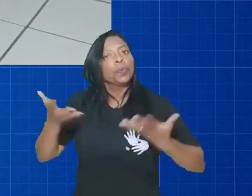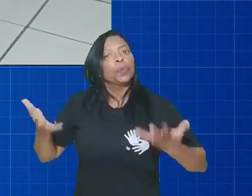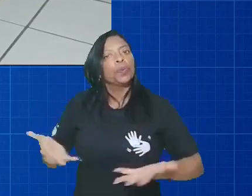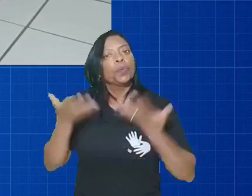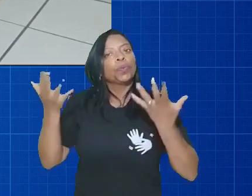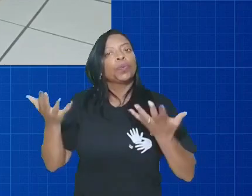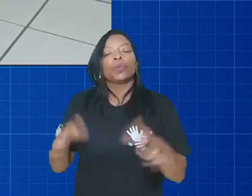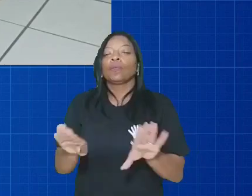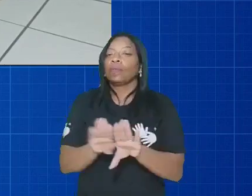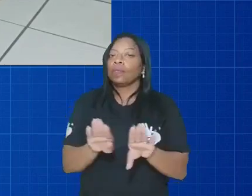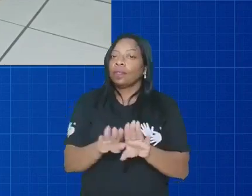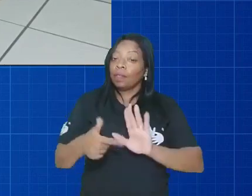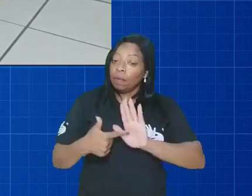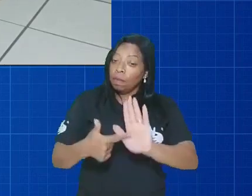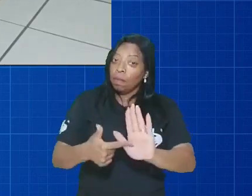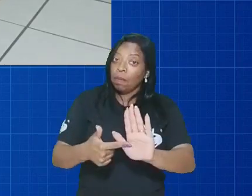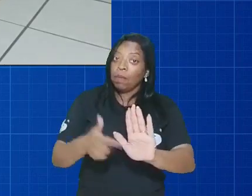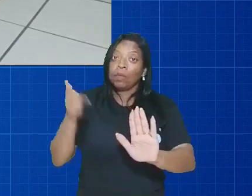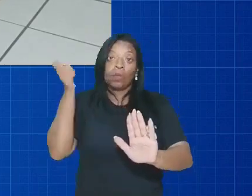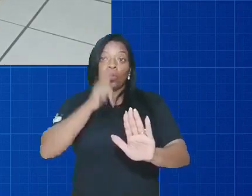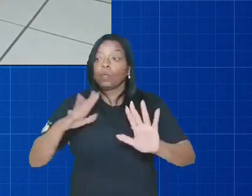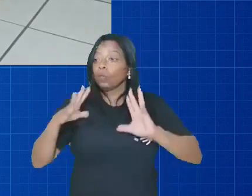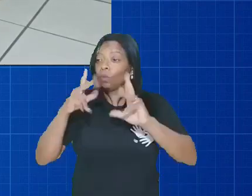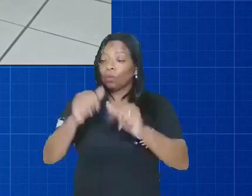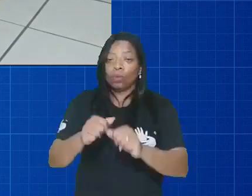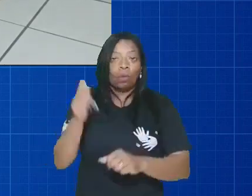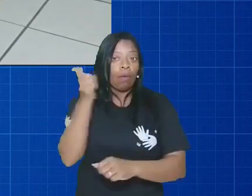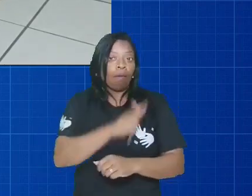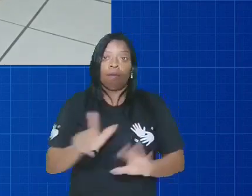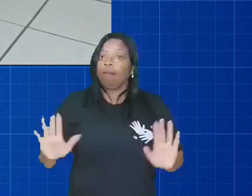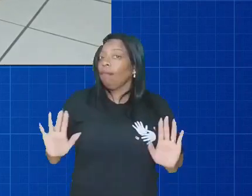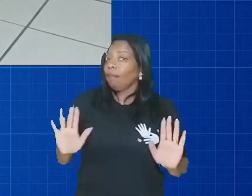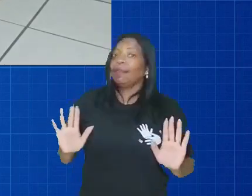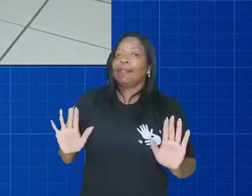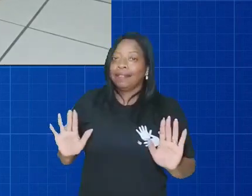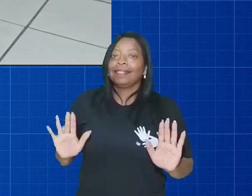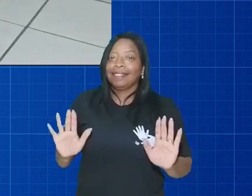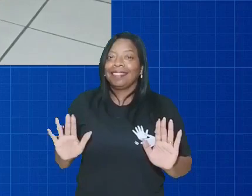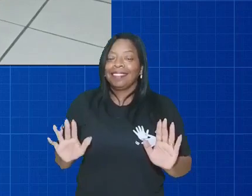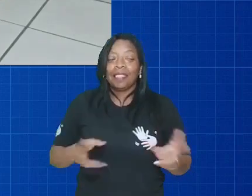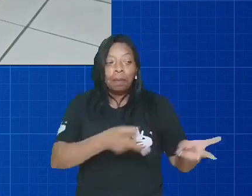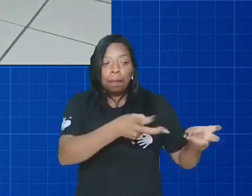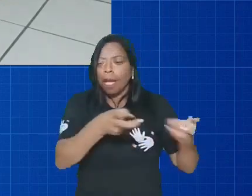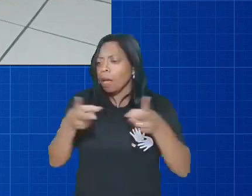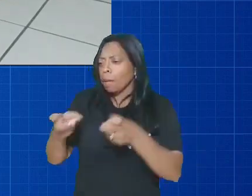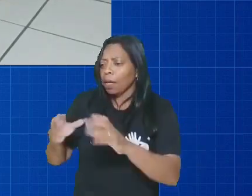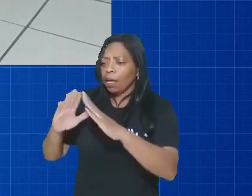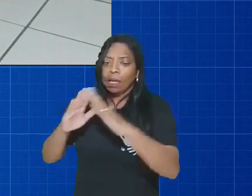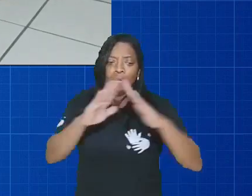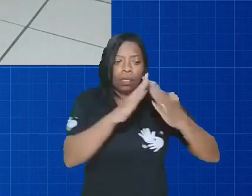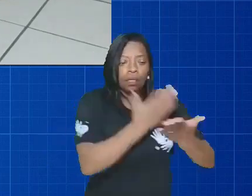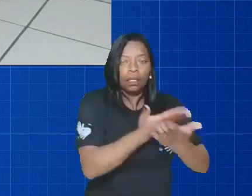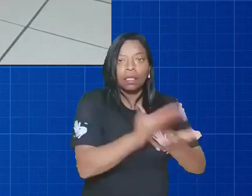ter ganho, benefício para todos os lados, né? Então, de estar entendendo o que está acontecendo. E não é aquela coisa assim, a professora disse,